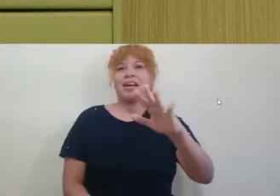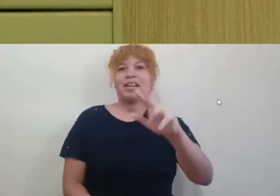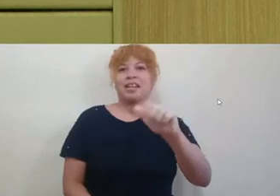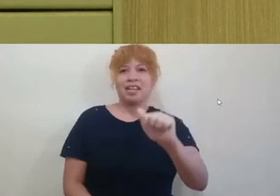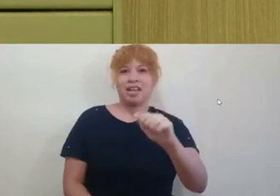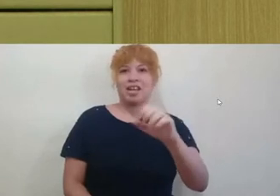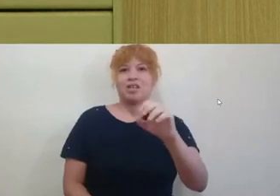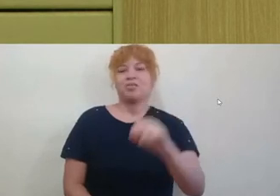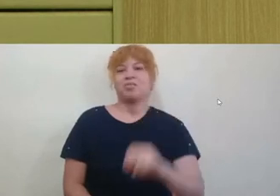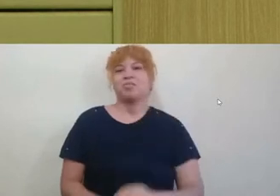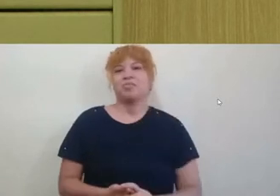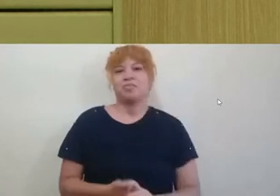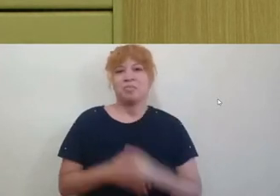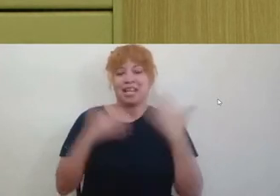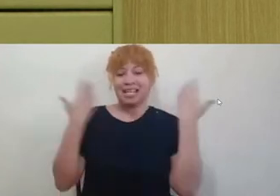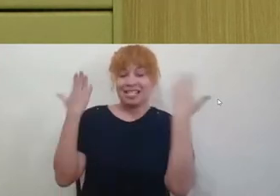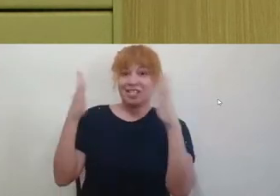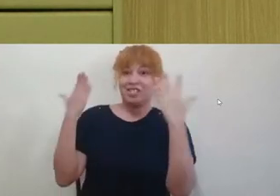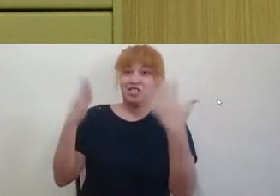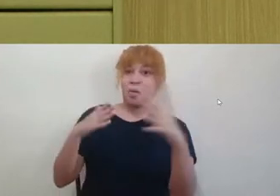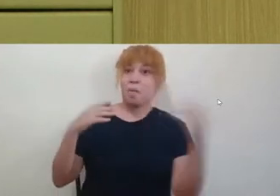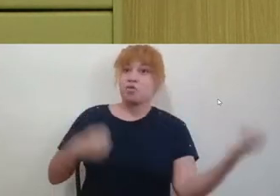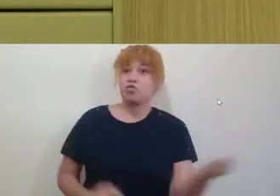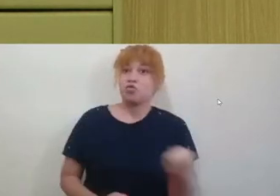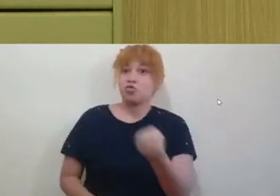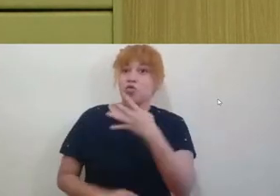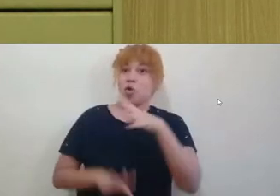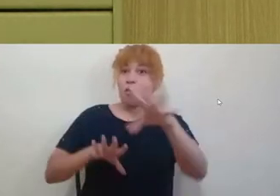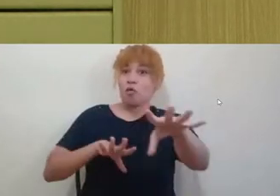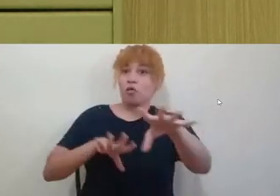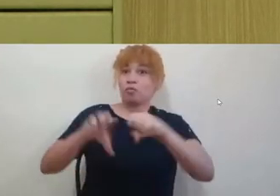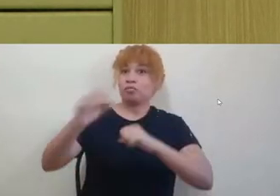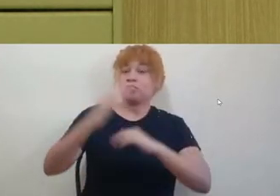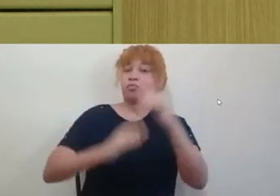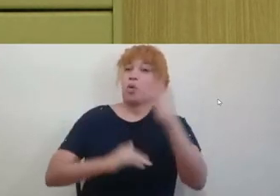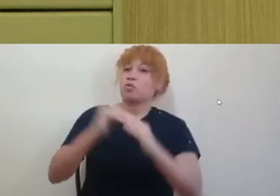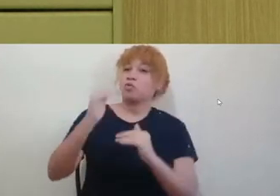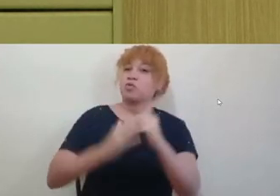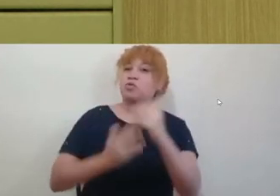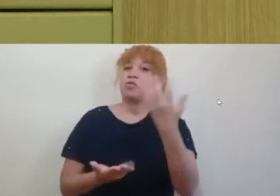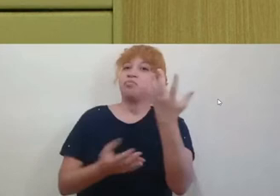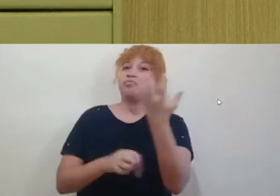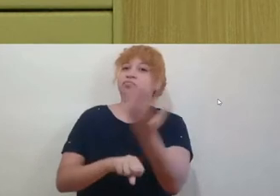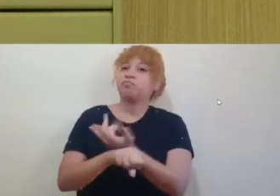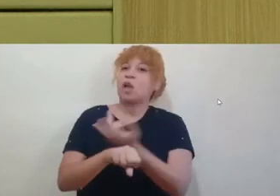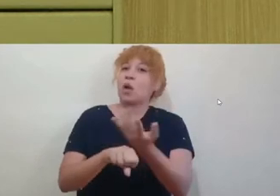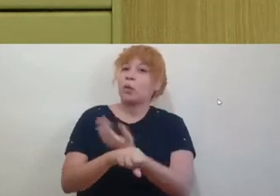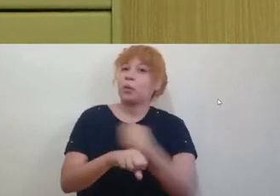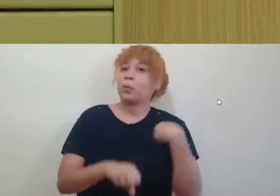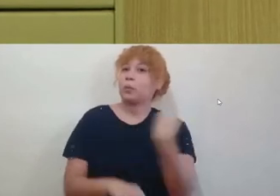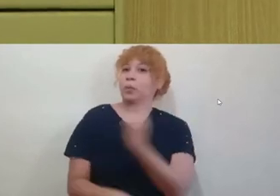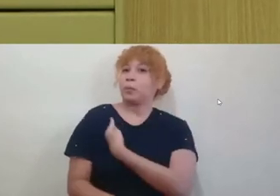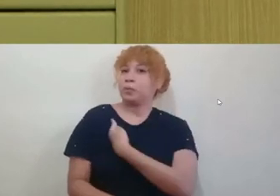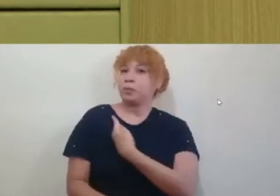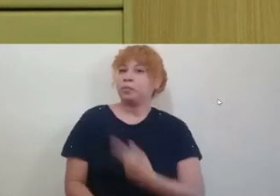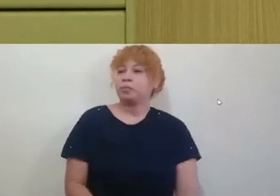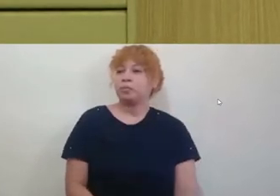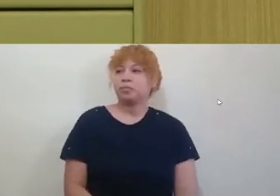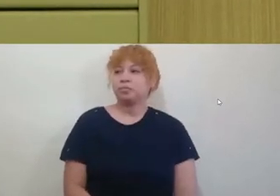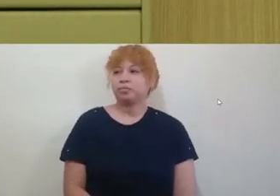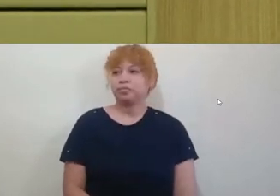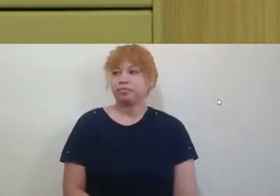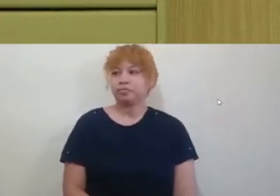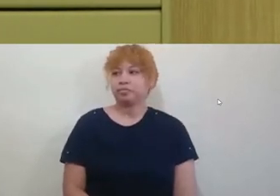Agostinho, o professor Marcos Oriá. Nós hoje estamos num momento muito feliz para a